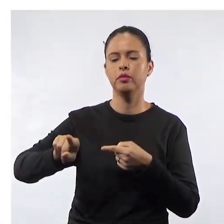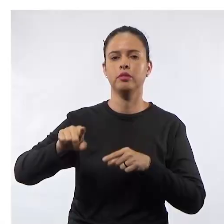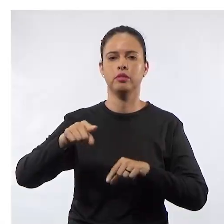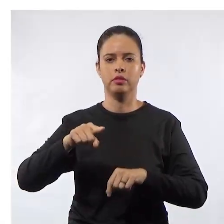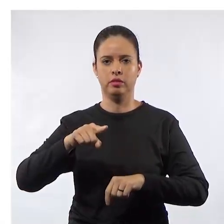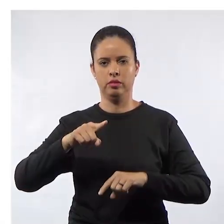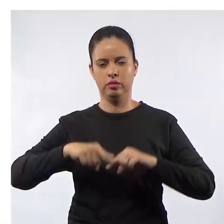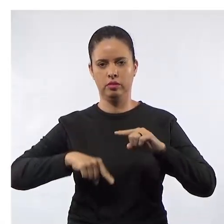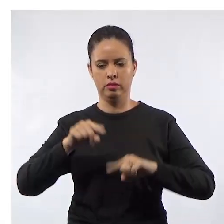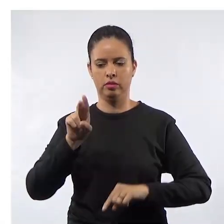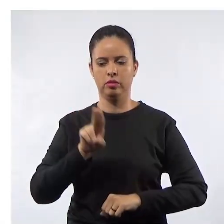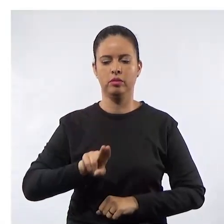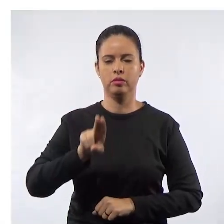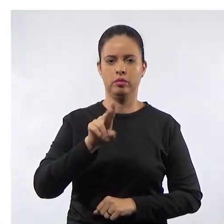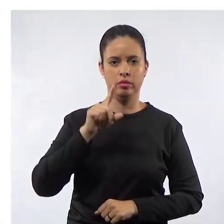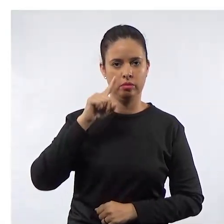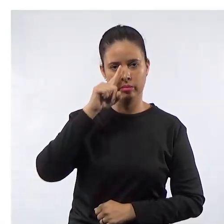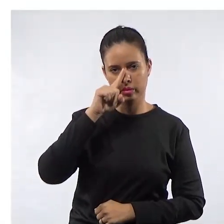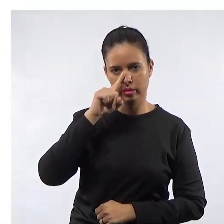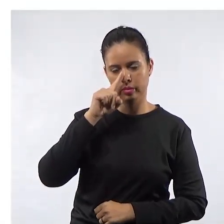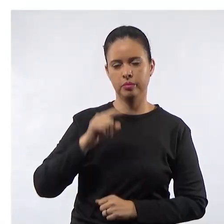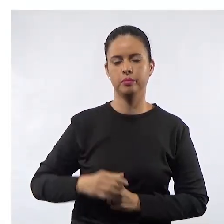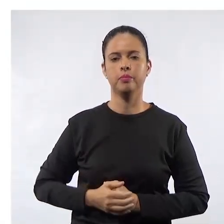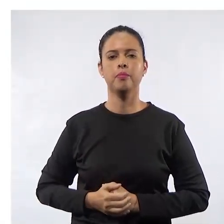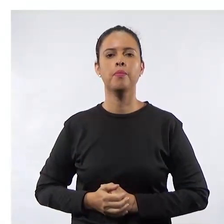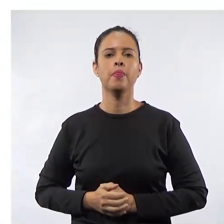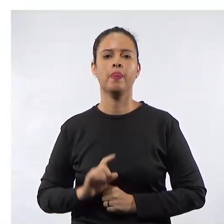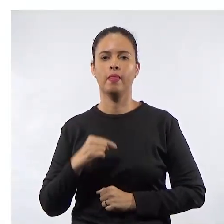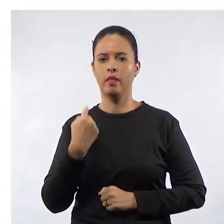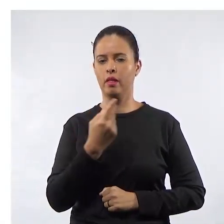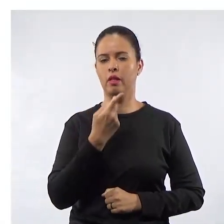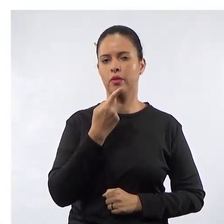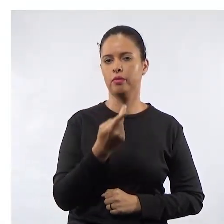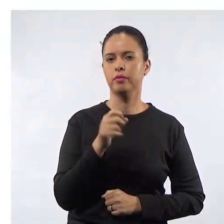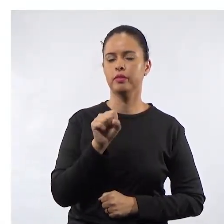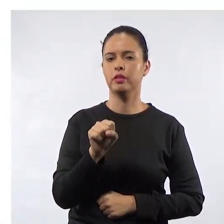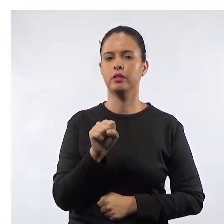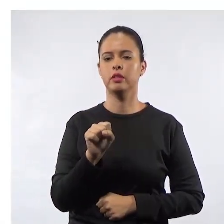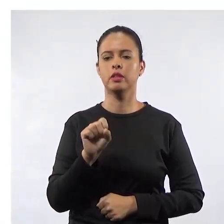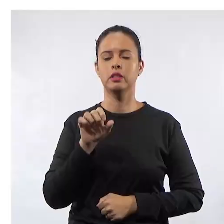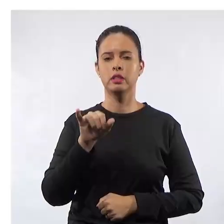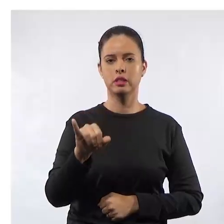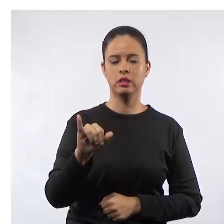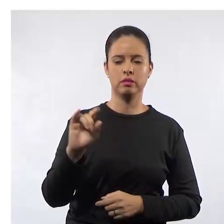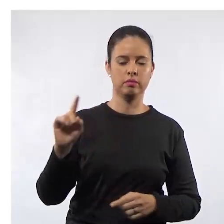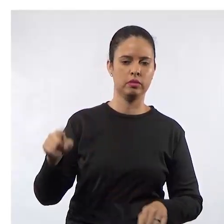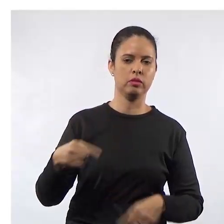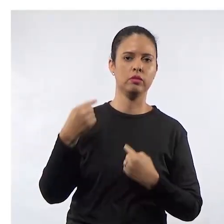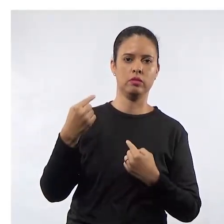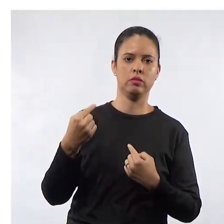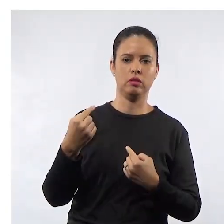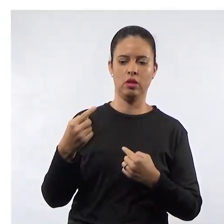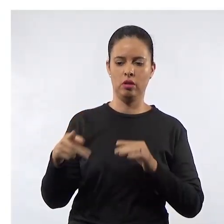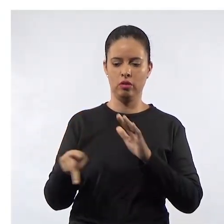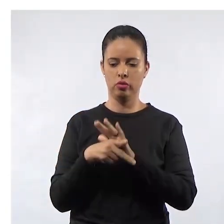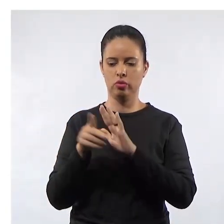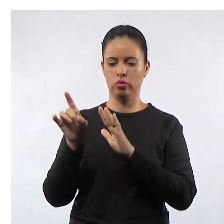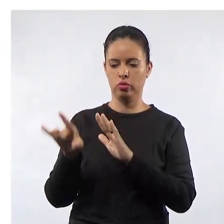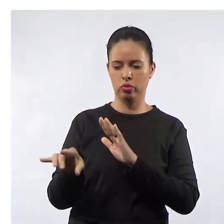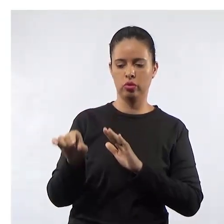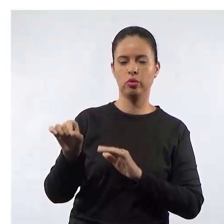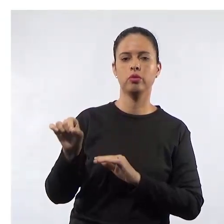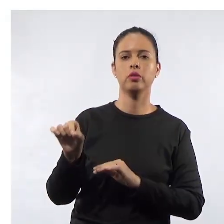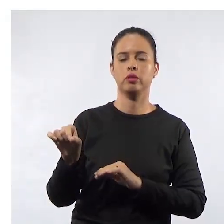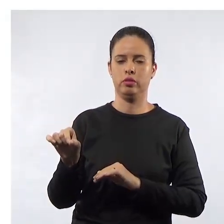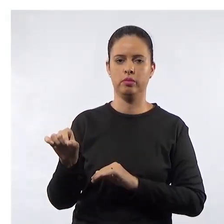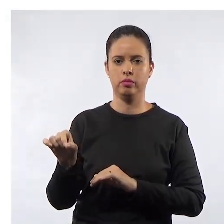inadequadas sobre a sua utilização e riscos, tá? Assim, nós podemos afirmar que quando o dano permanecer nos limites do produto e do serviço,